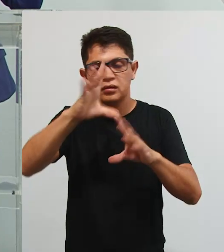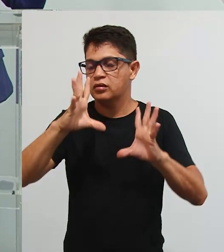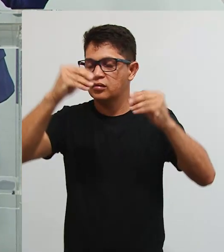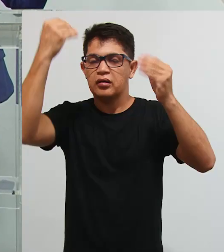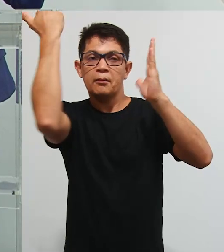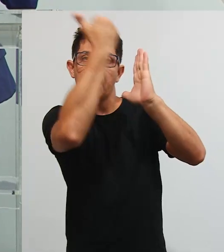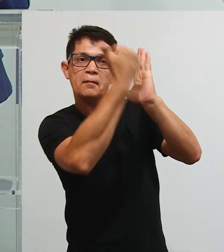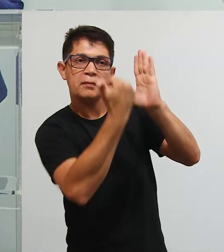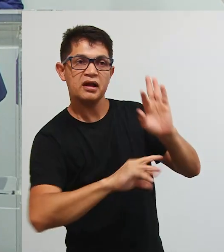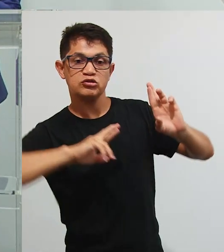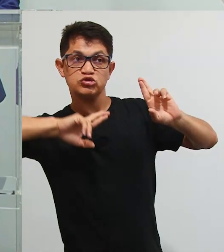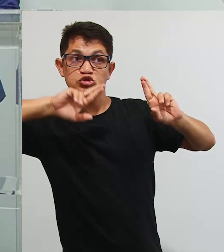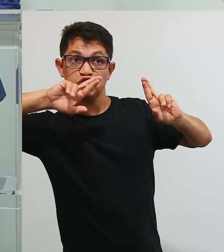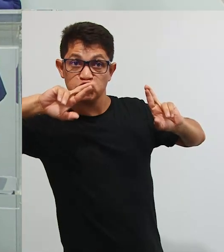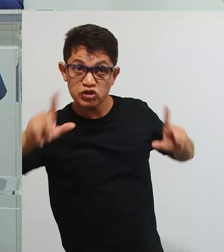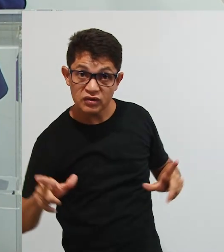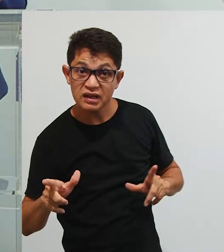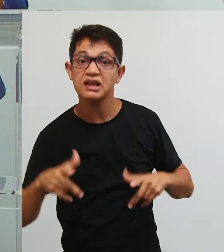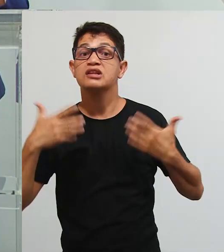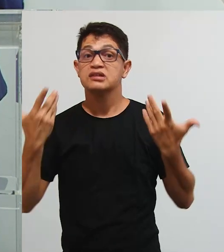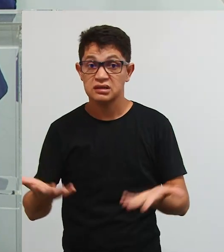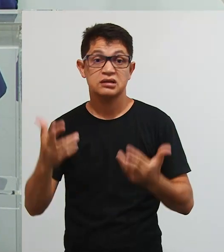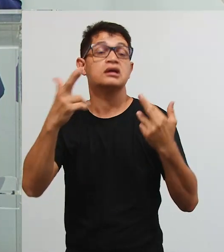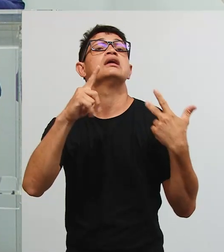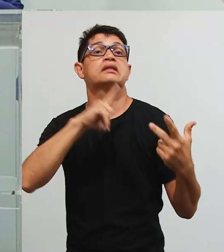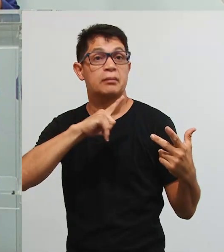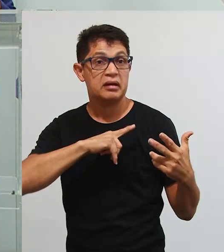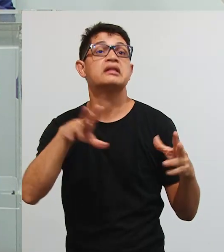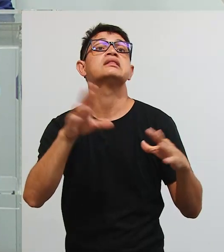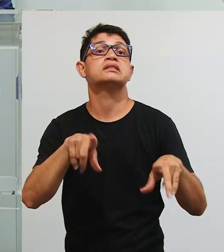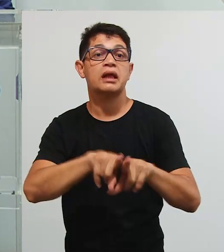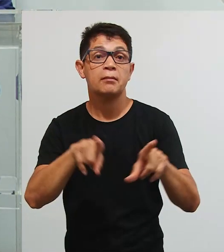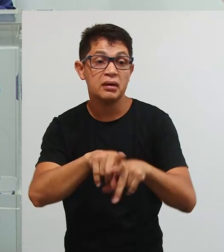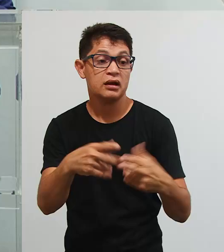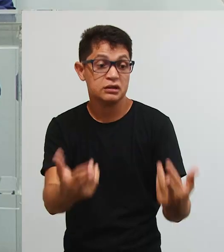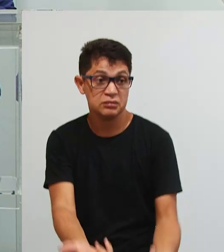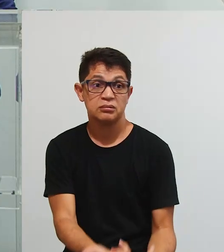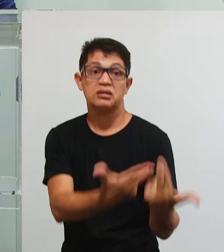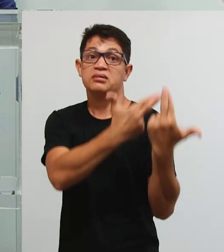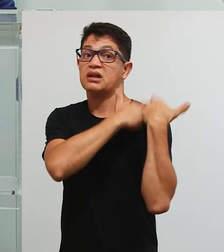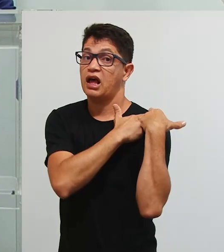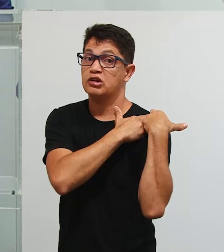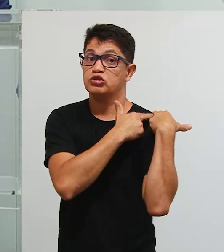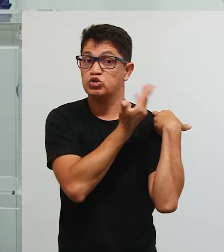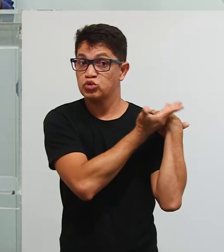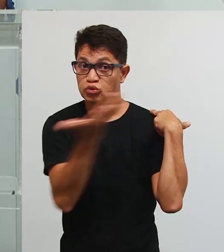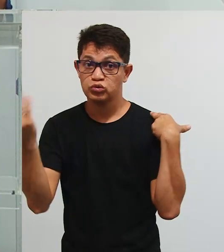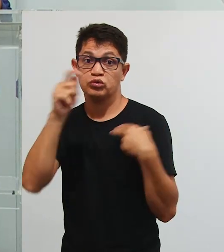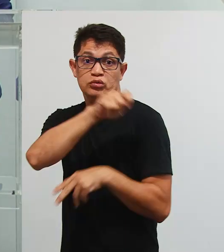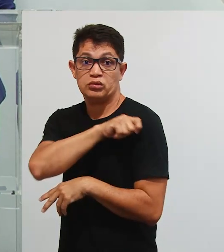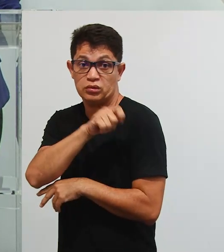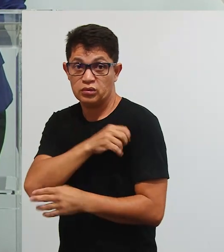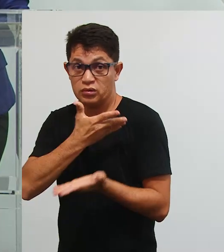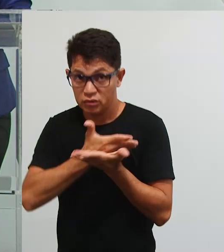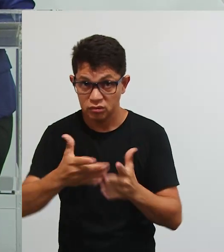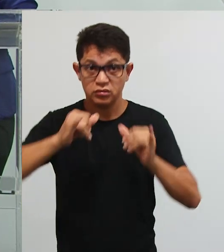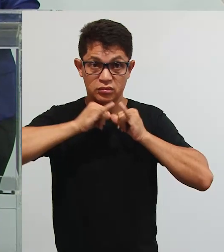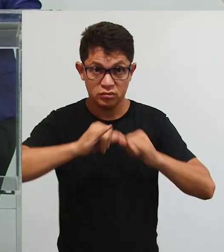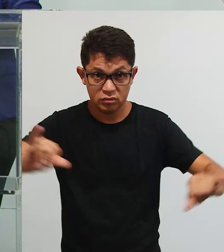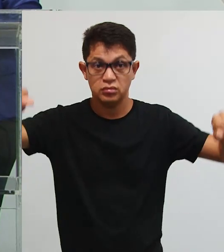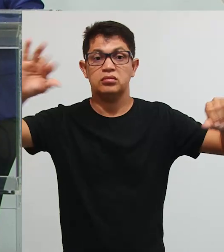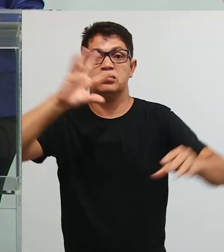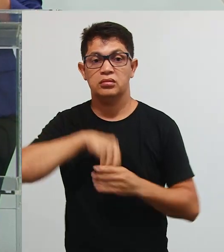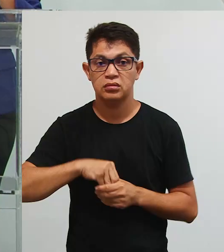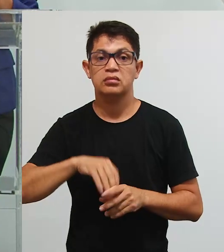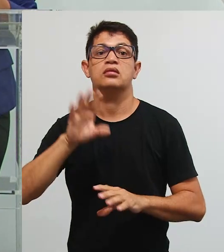várias dinâmicas diferentes e também as responsabilidades repartidas entre estados e municípios,